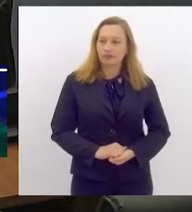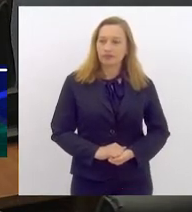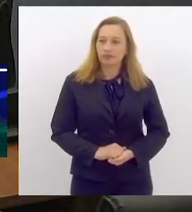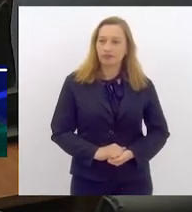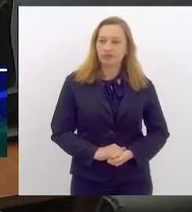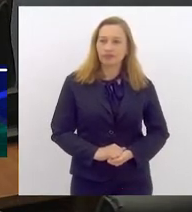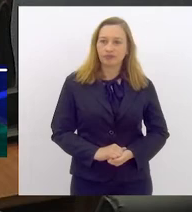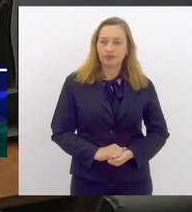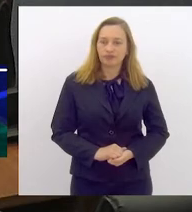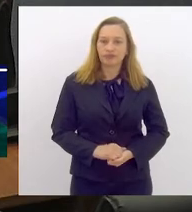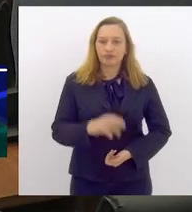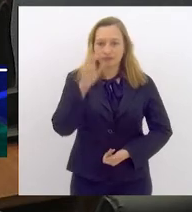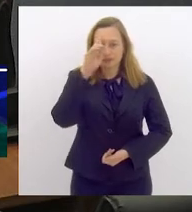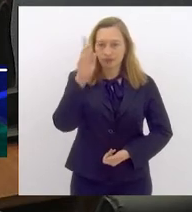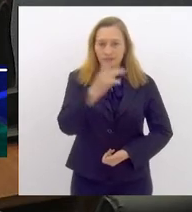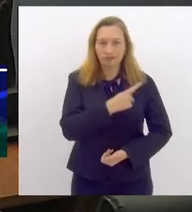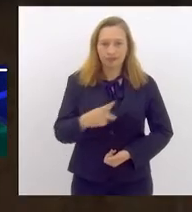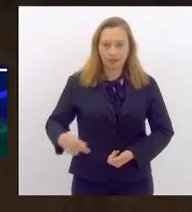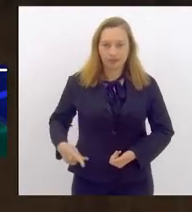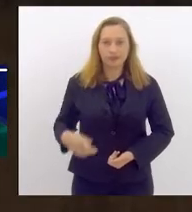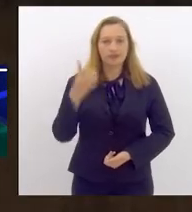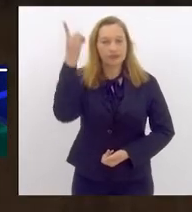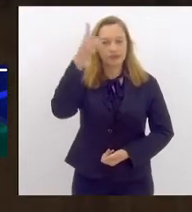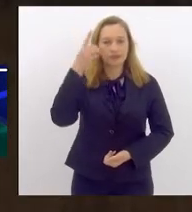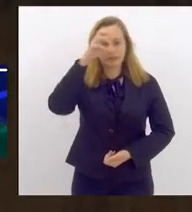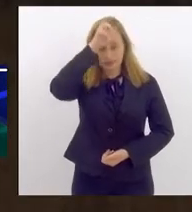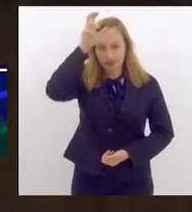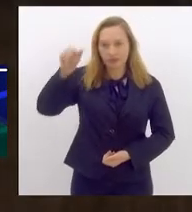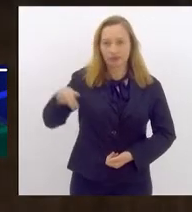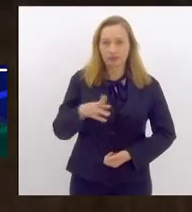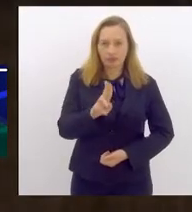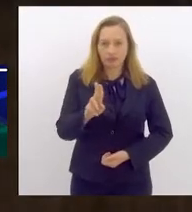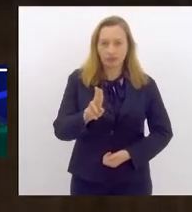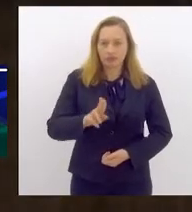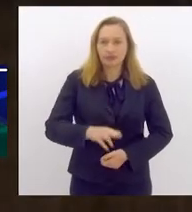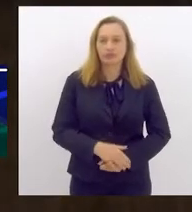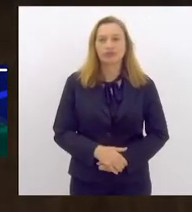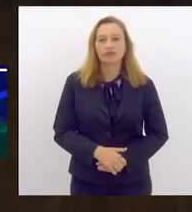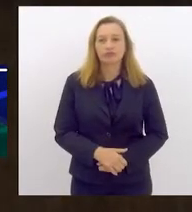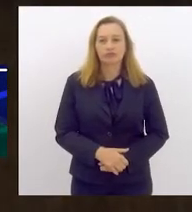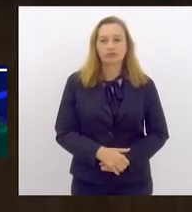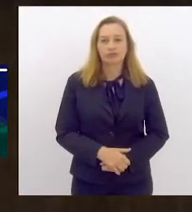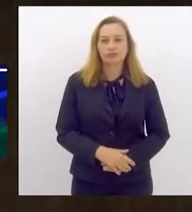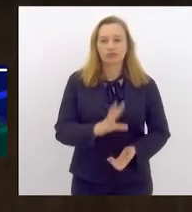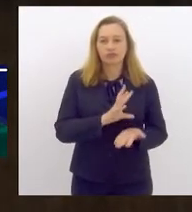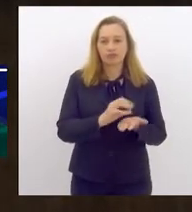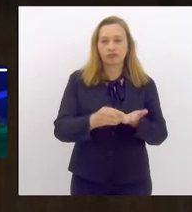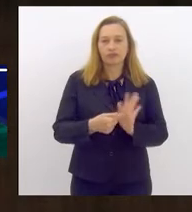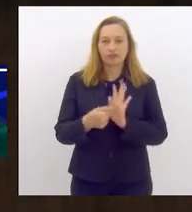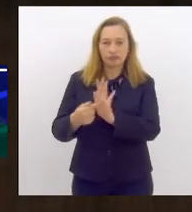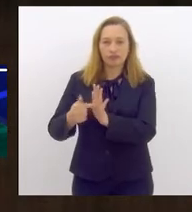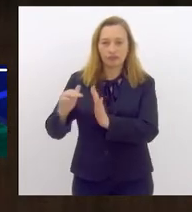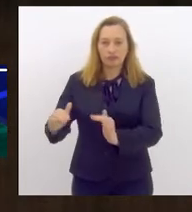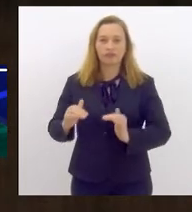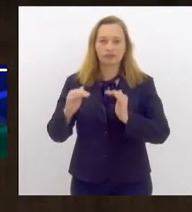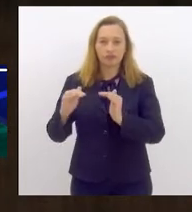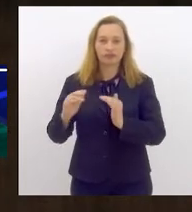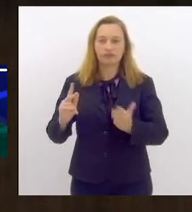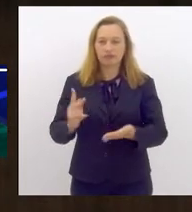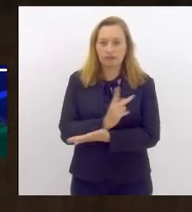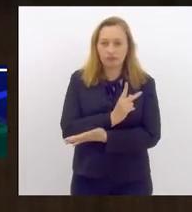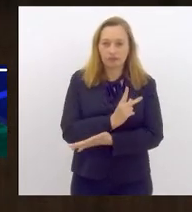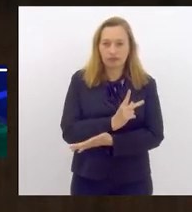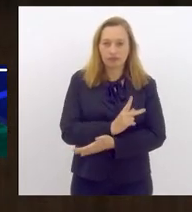a senhora Presidente deputada tia Ju a ata reflete com exatidão